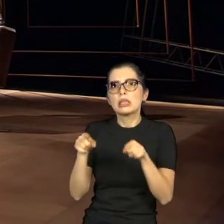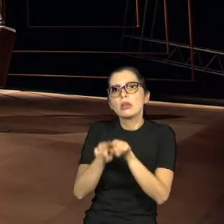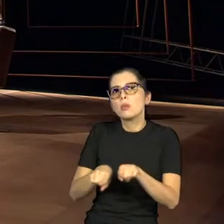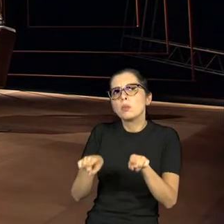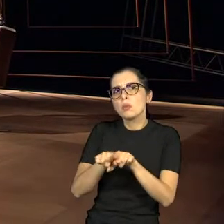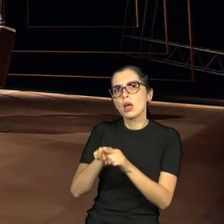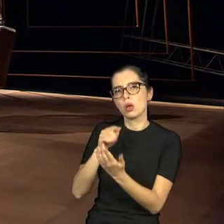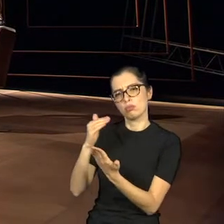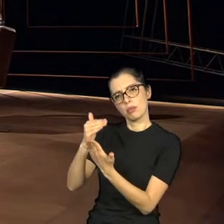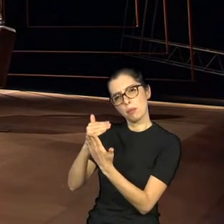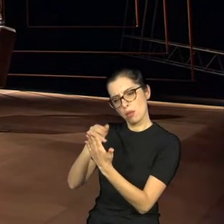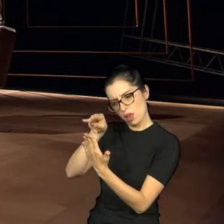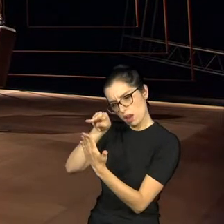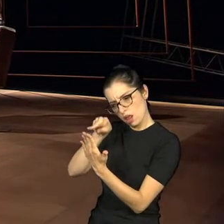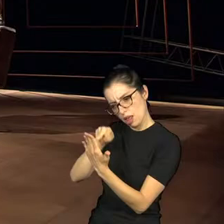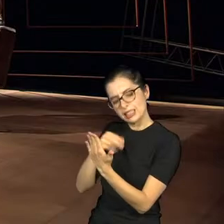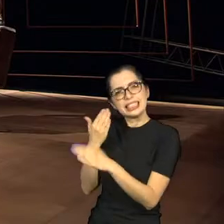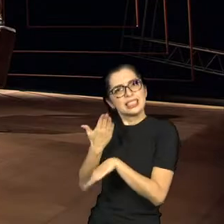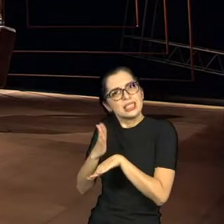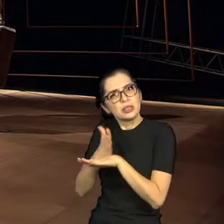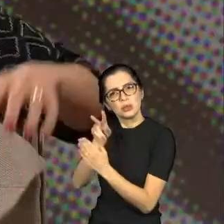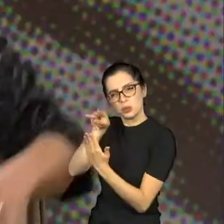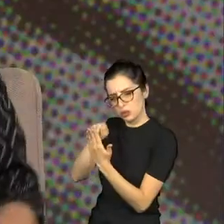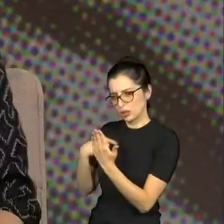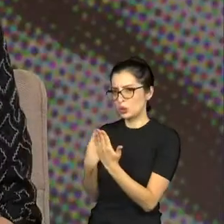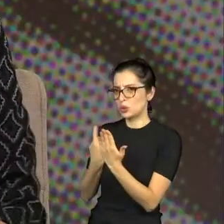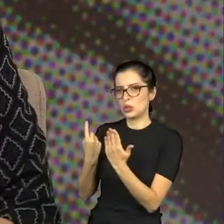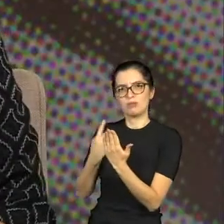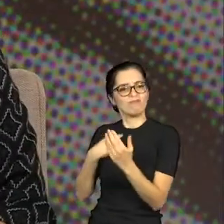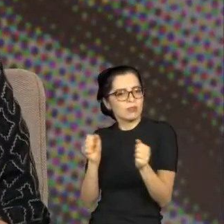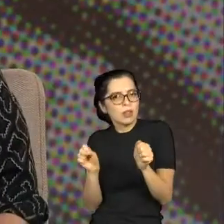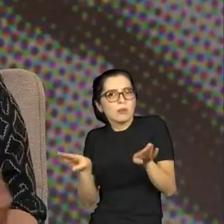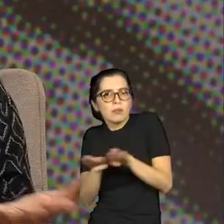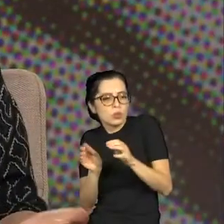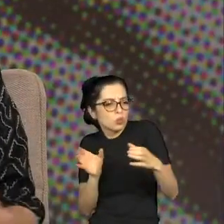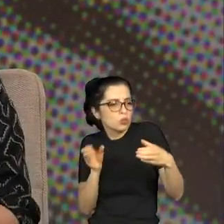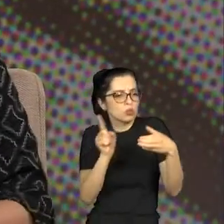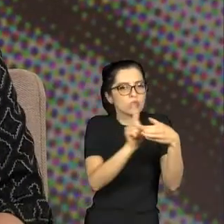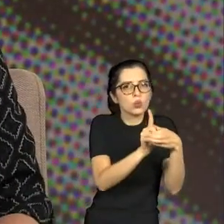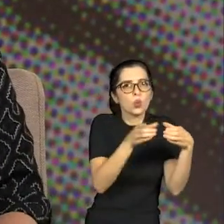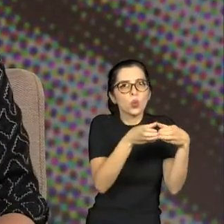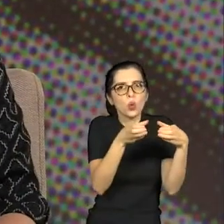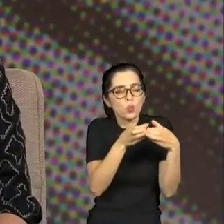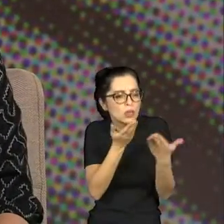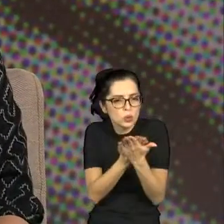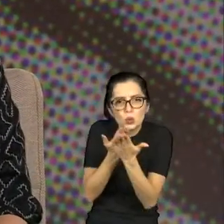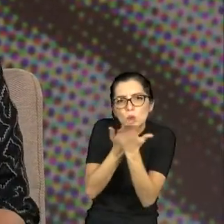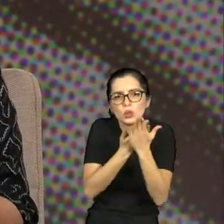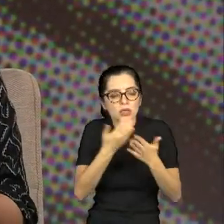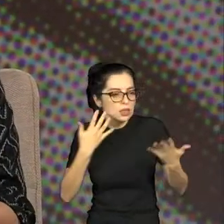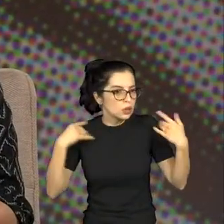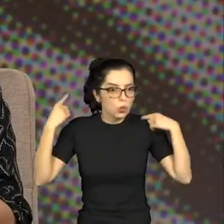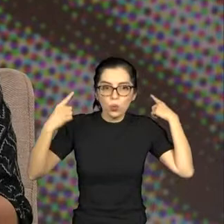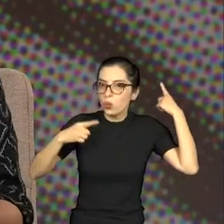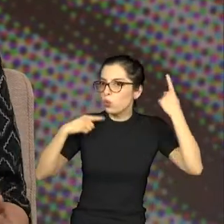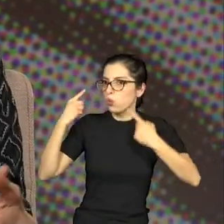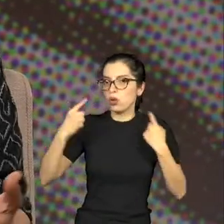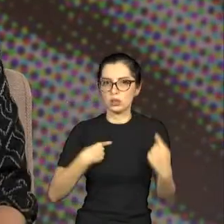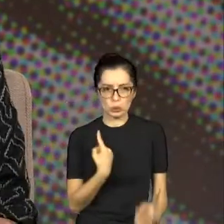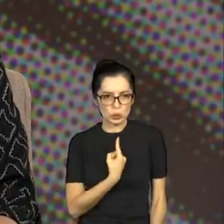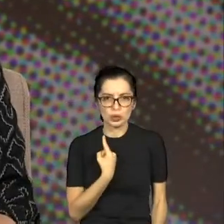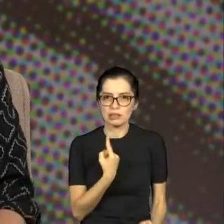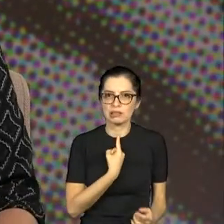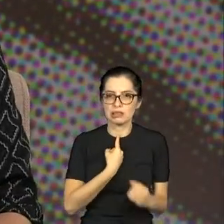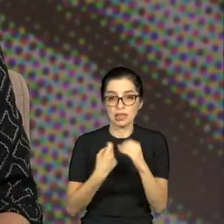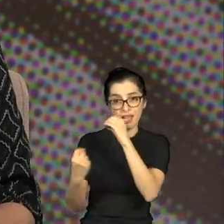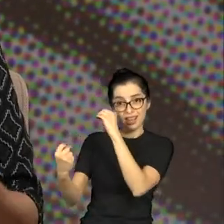de novo, aí li sozinha, eu falava assim, gente, será que é muita loucura da minha cabeça eu fazer o Galileu? Porque eu sinto